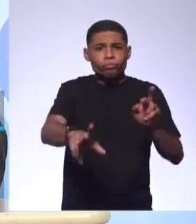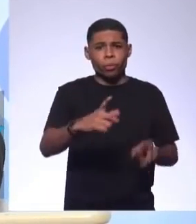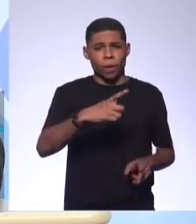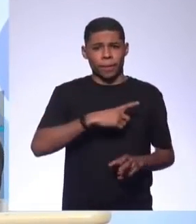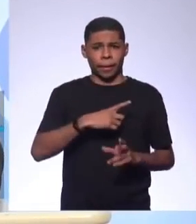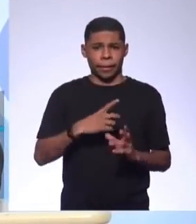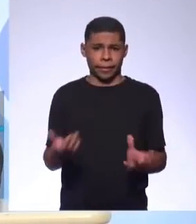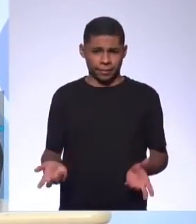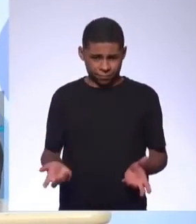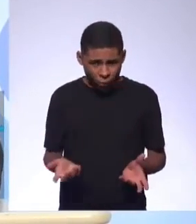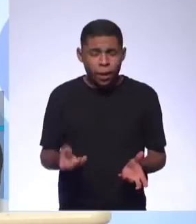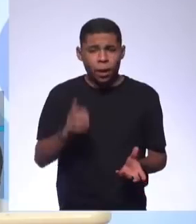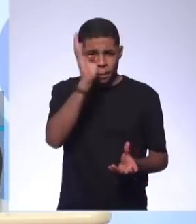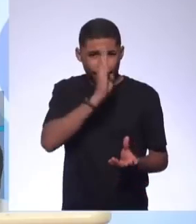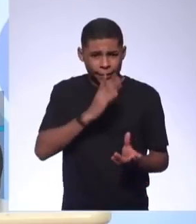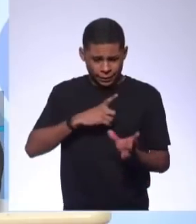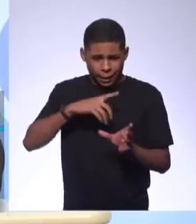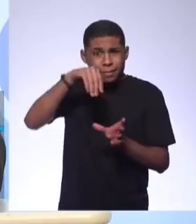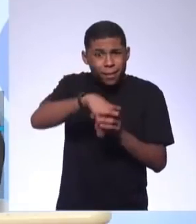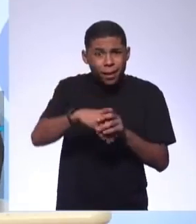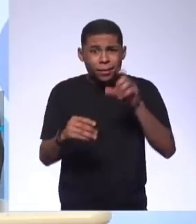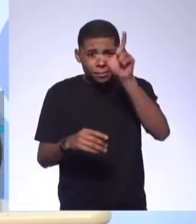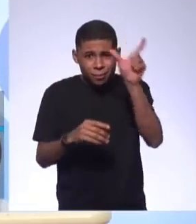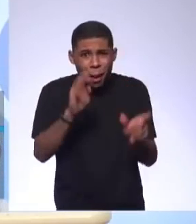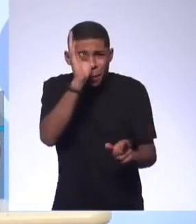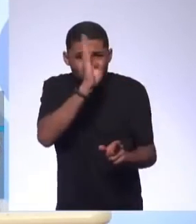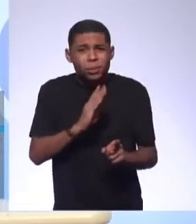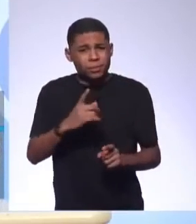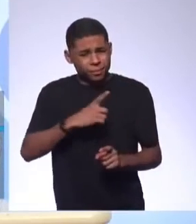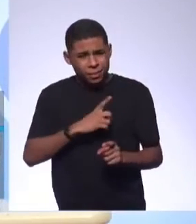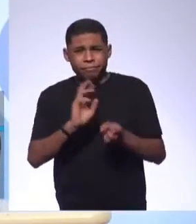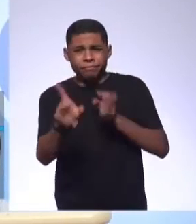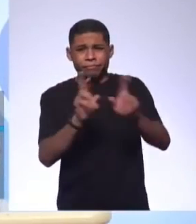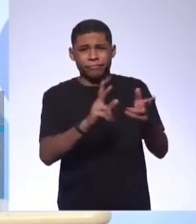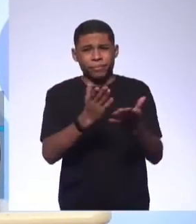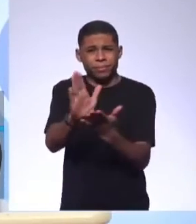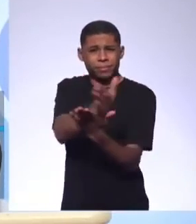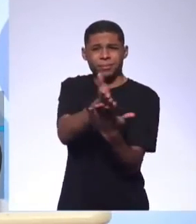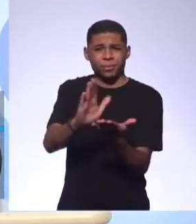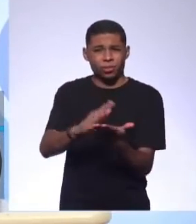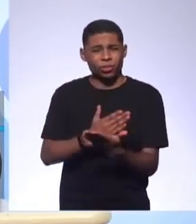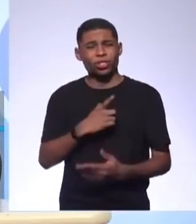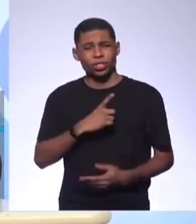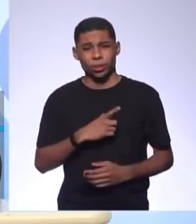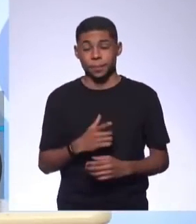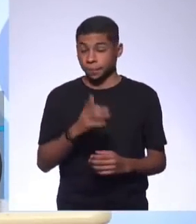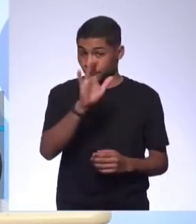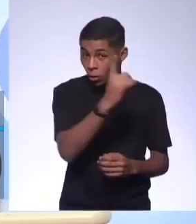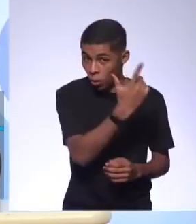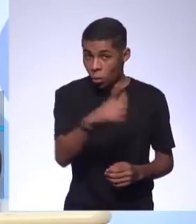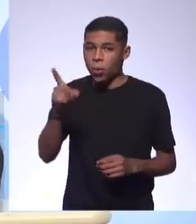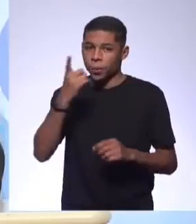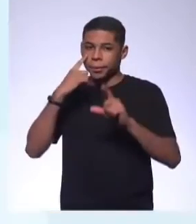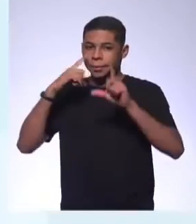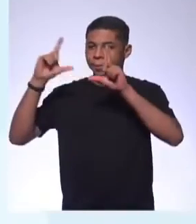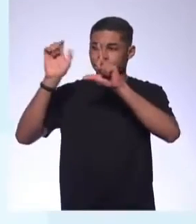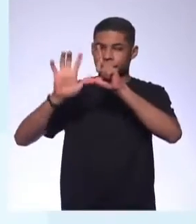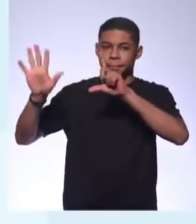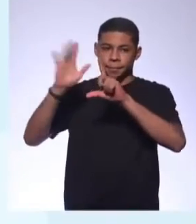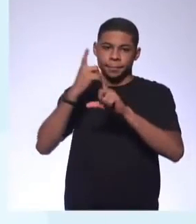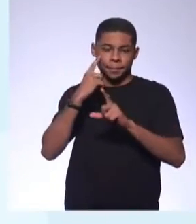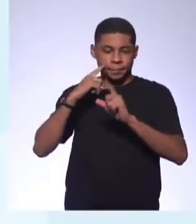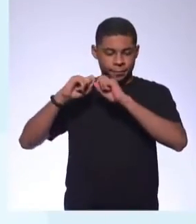temos no nosso país, ok? Vamos então para uma outra imagem na